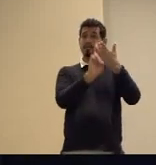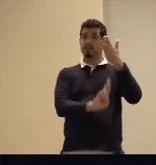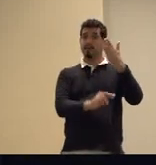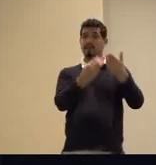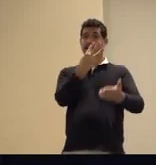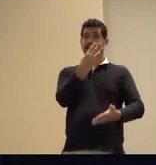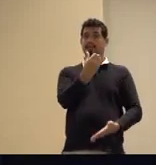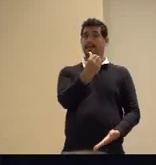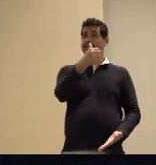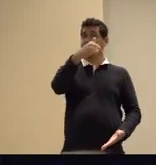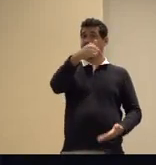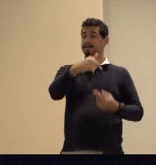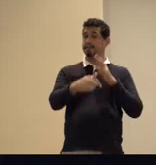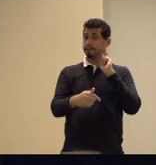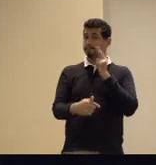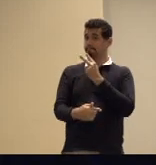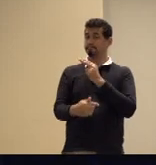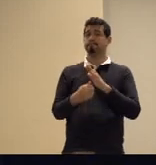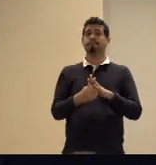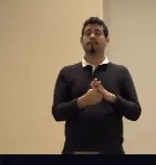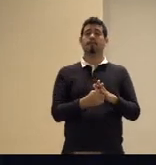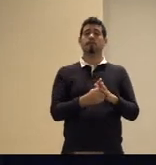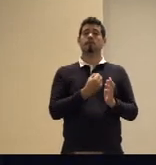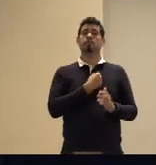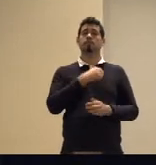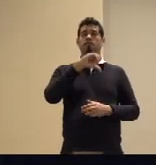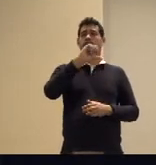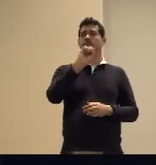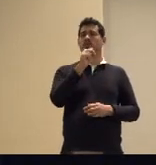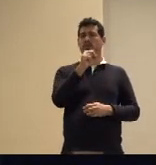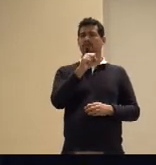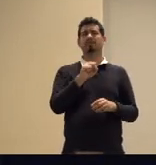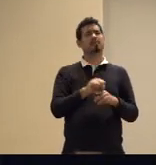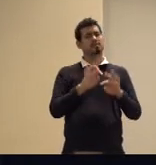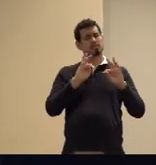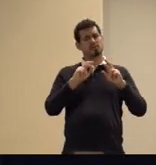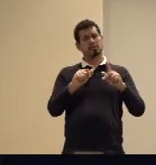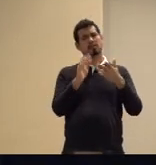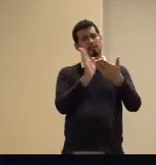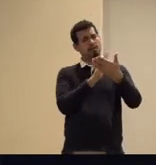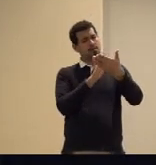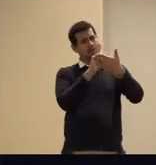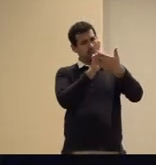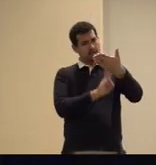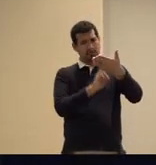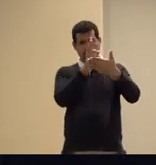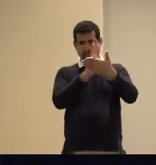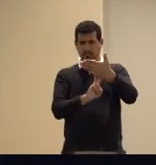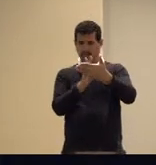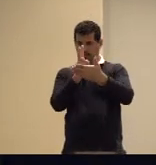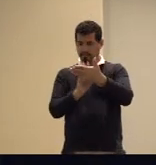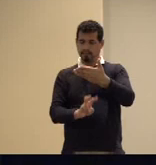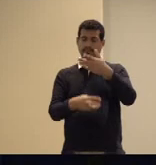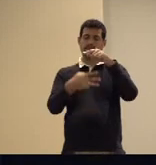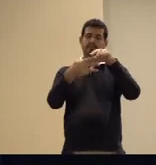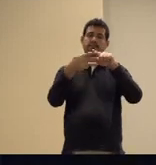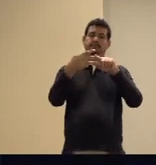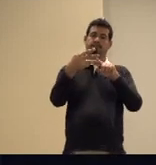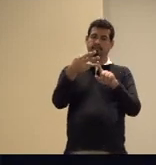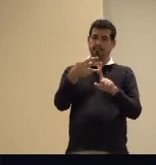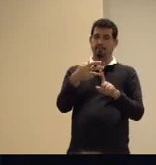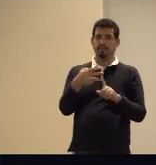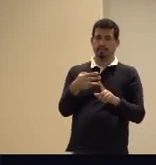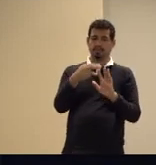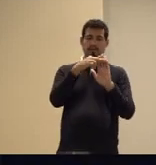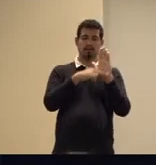367, Recomendação 98 e Provimento 118, que está na sequência. Esses três